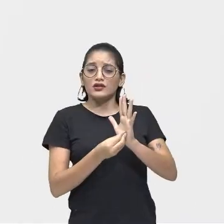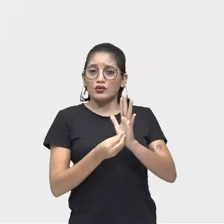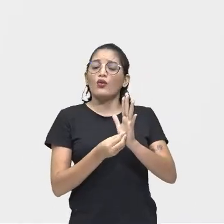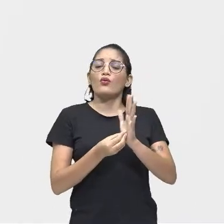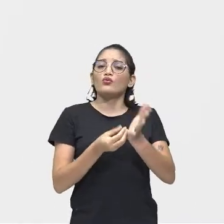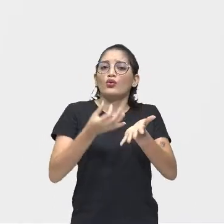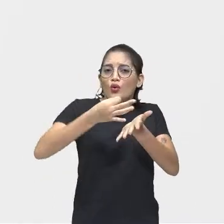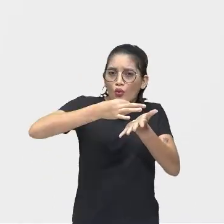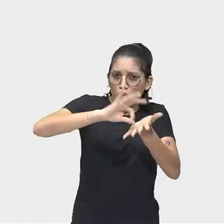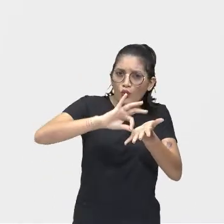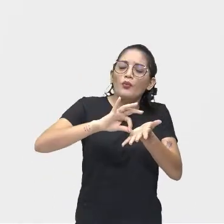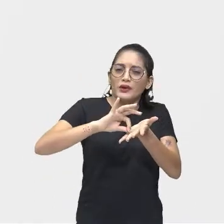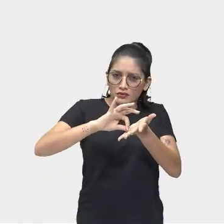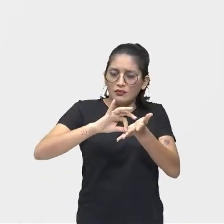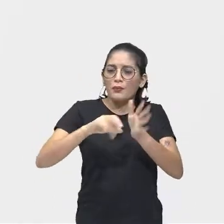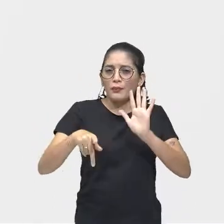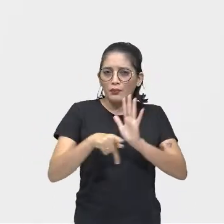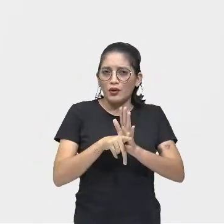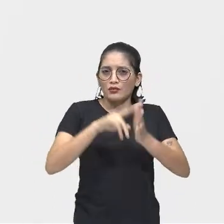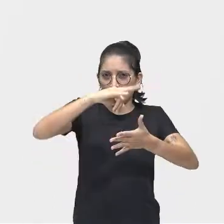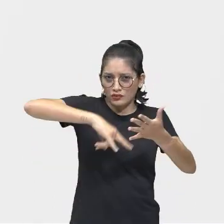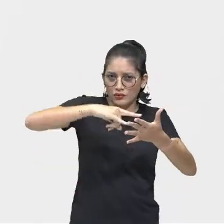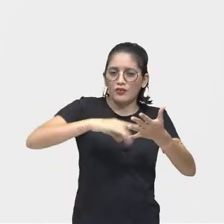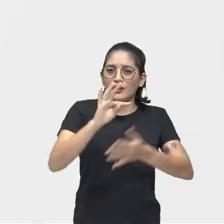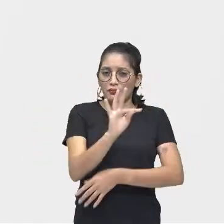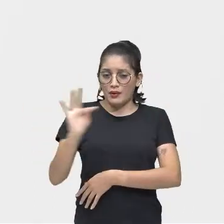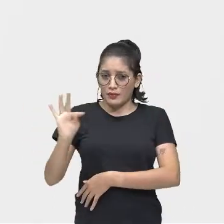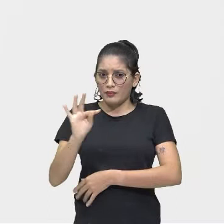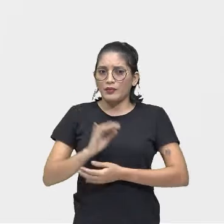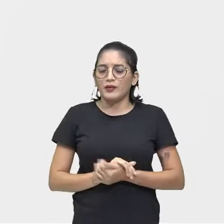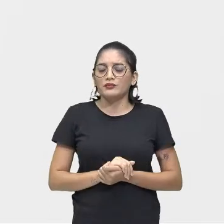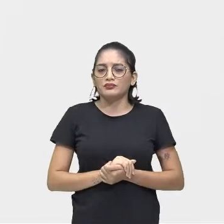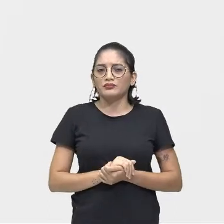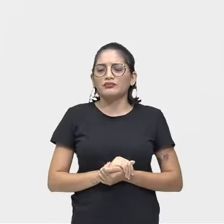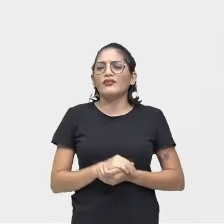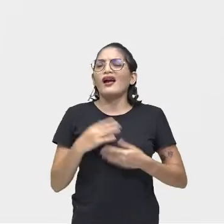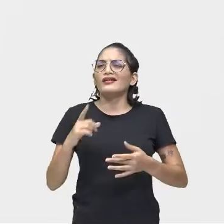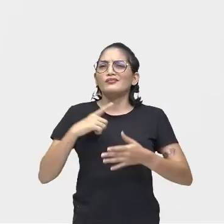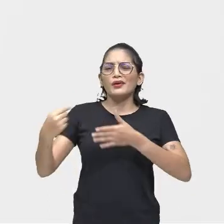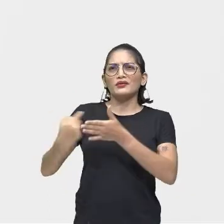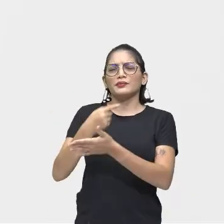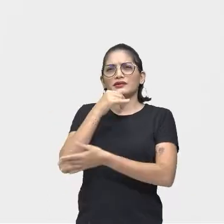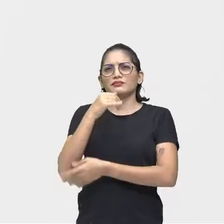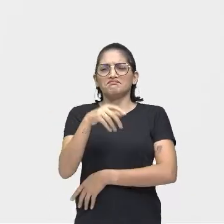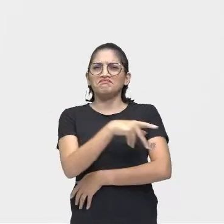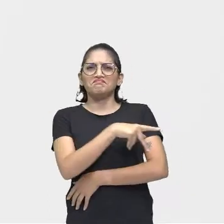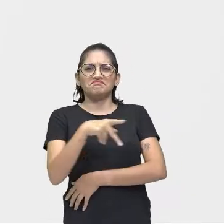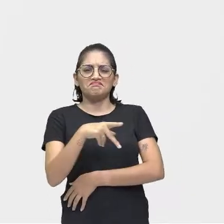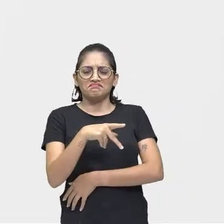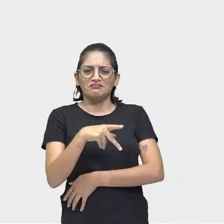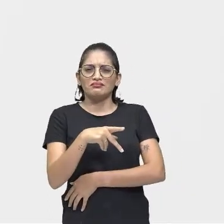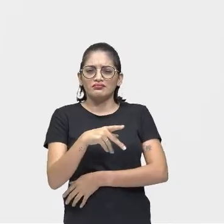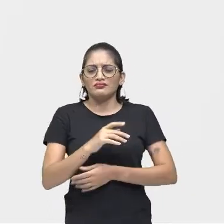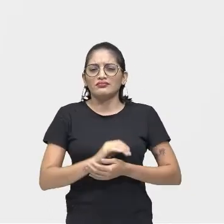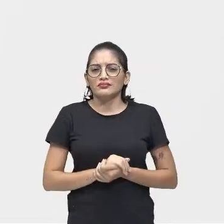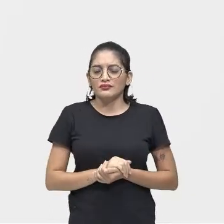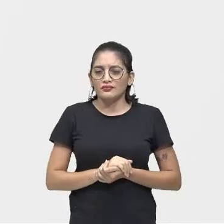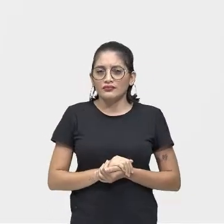Tordesilhas, seria território da Espanha. Então surge a pergunta: professor,